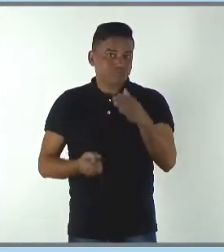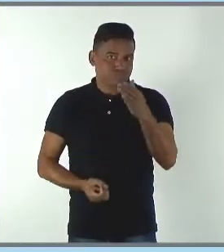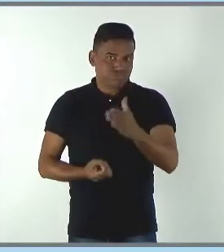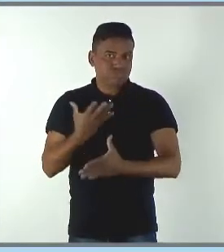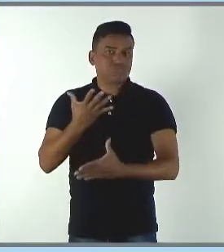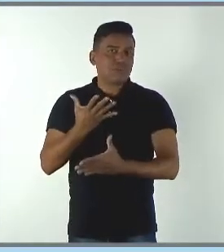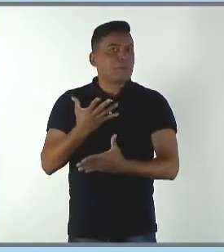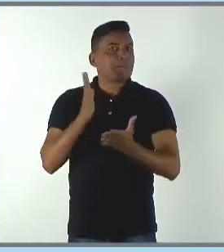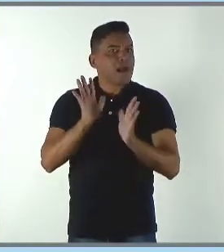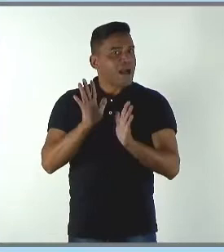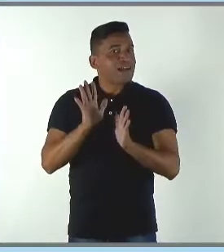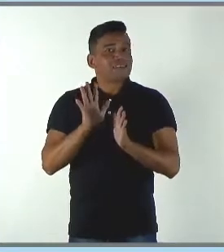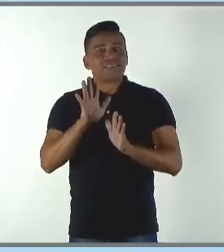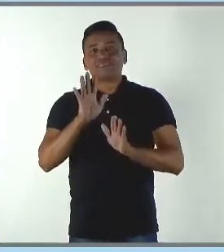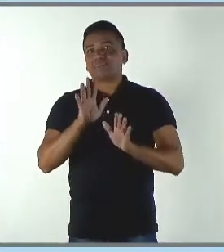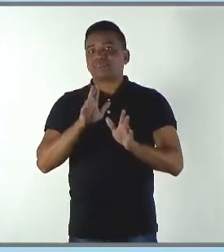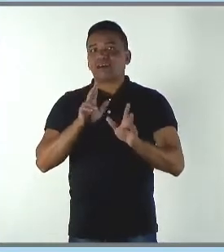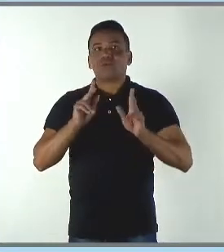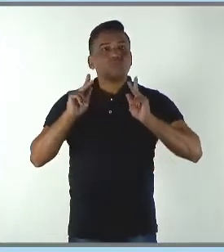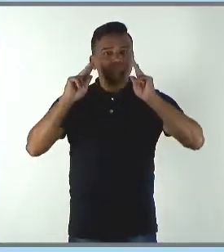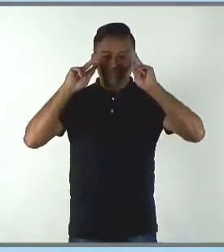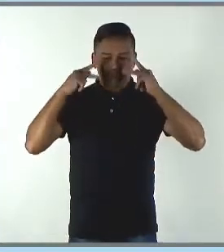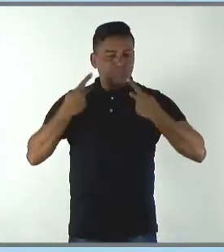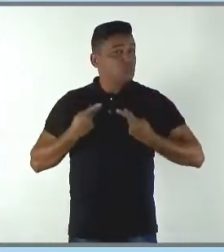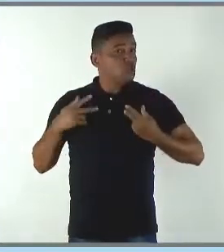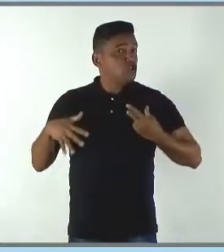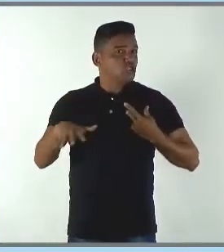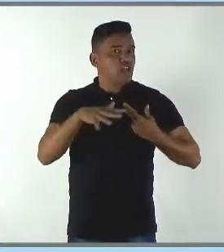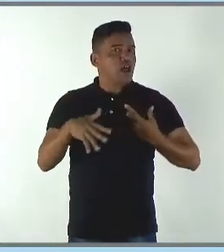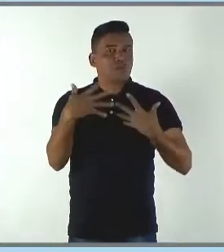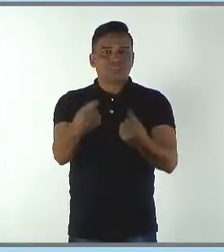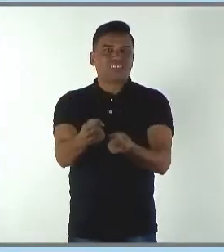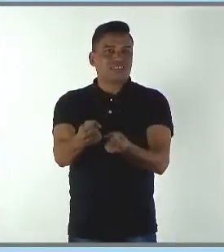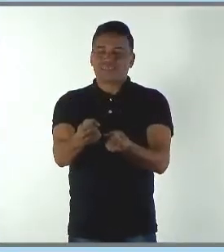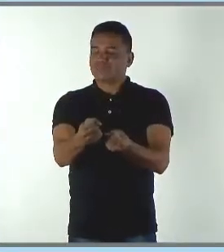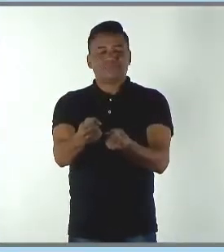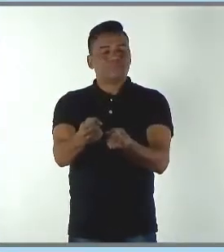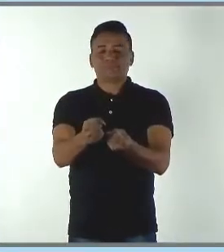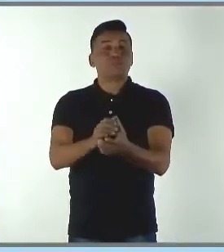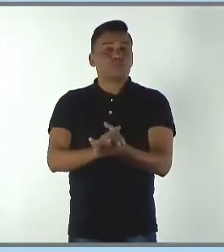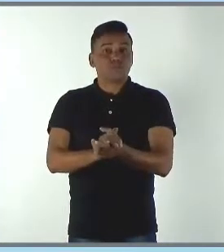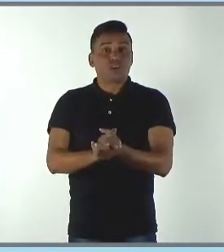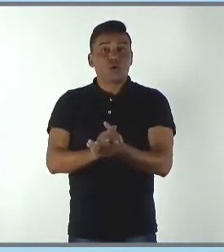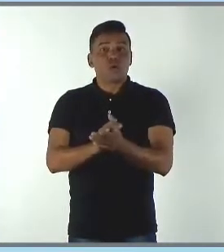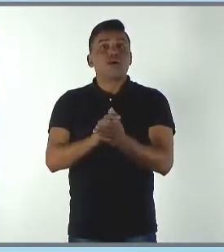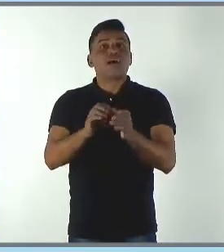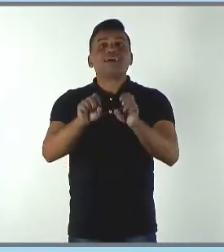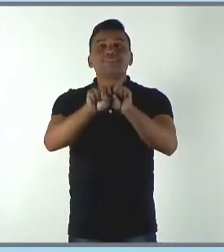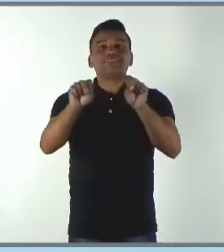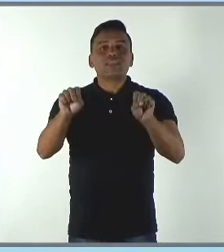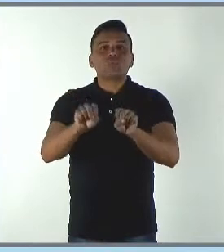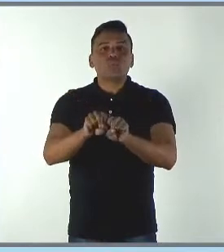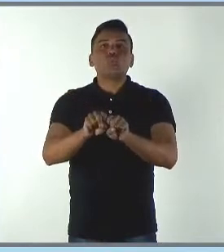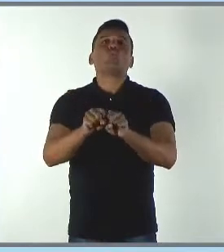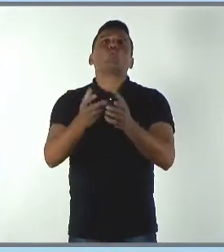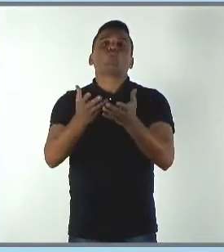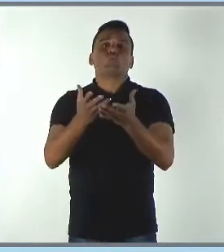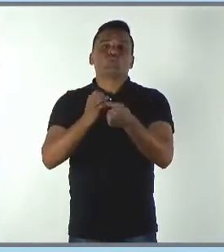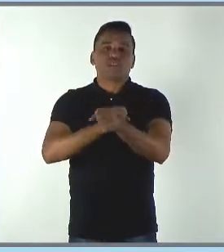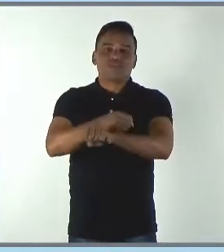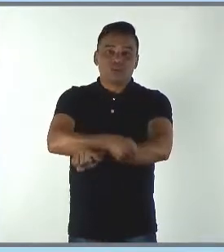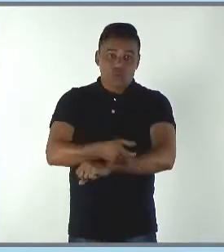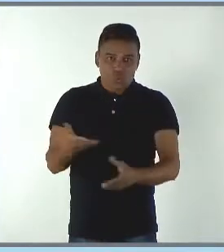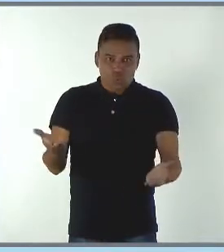uma condenação. Ora, é esse estatuto da escravidão moderna que retira das pessoas negras, isso já é um dado que